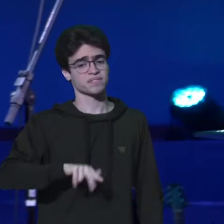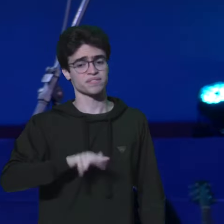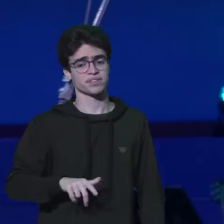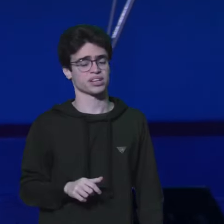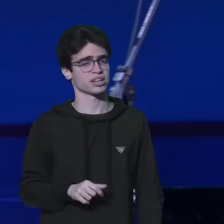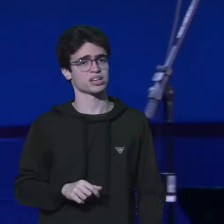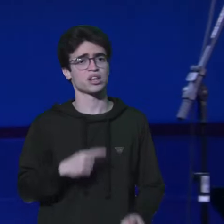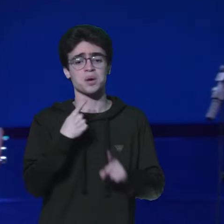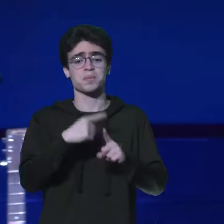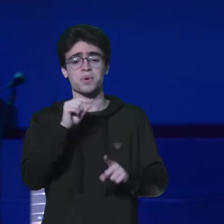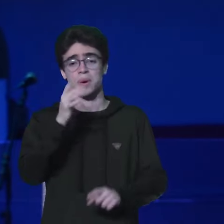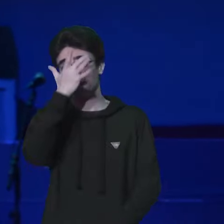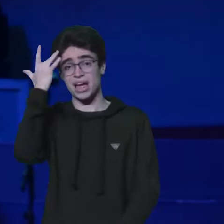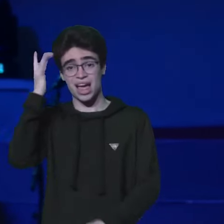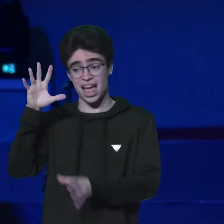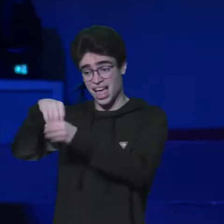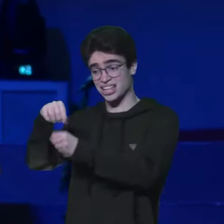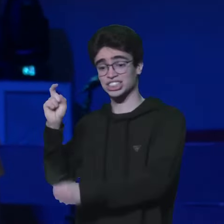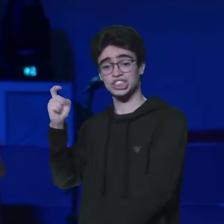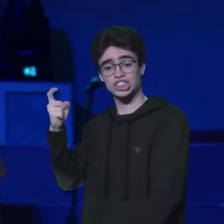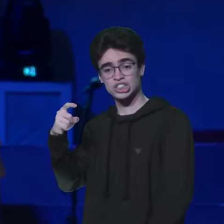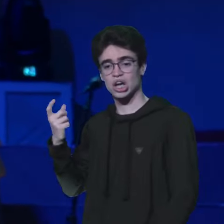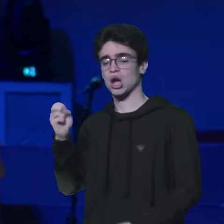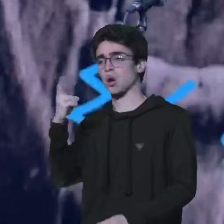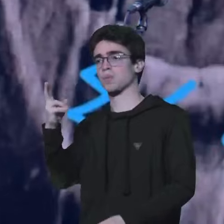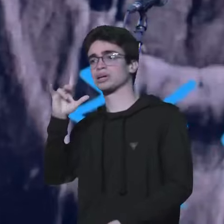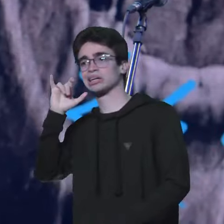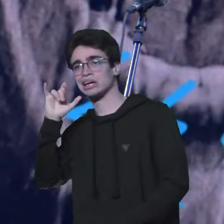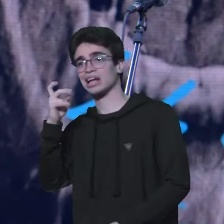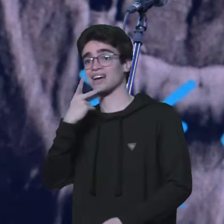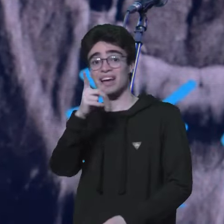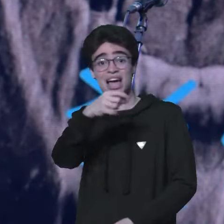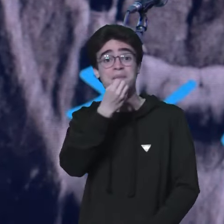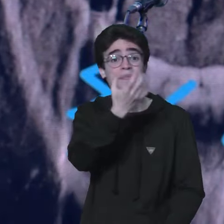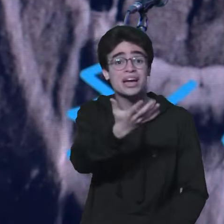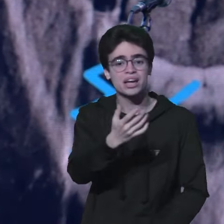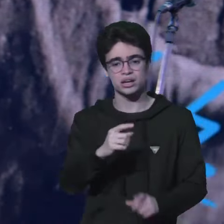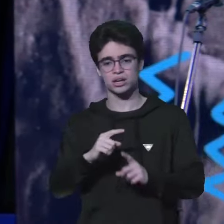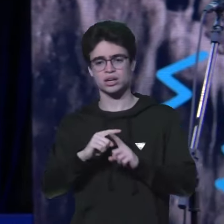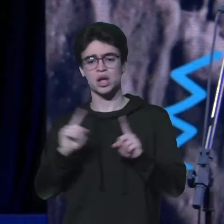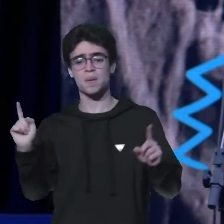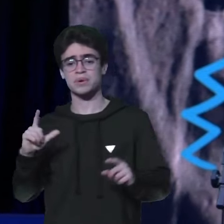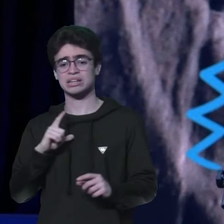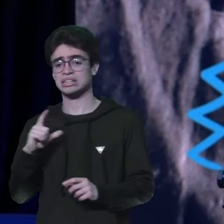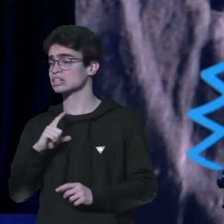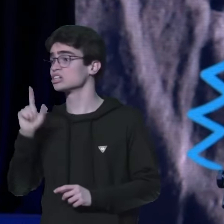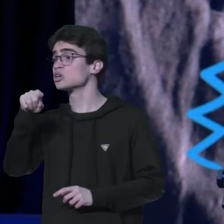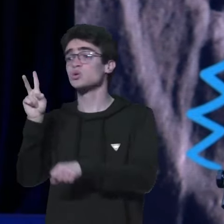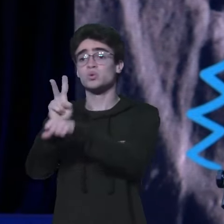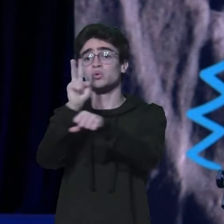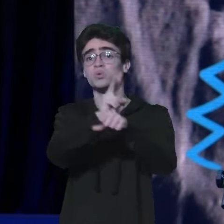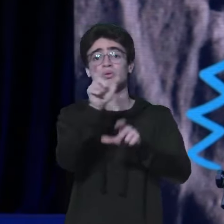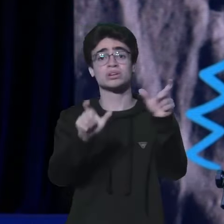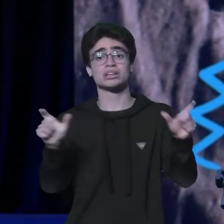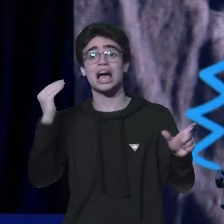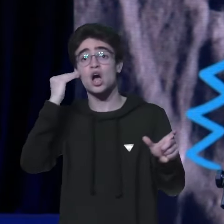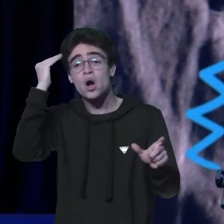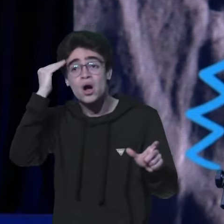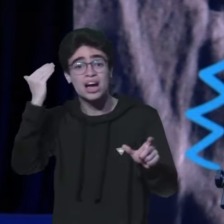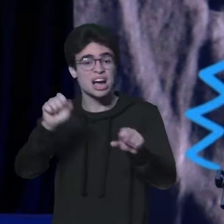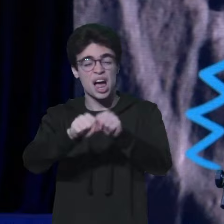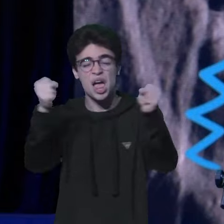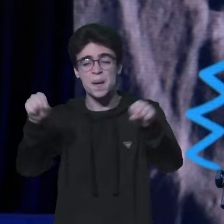as pessoas que no TikTok, no Instagram dizem que faz bem, elas não atendem os cacos e adolescentes quebrados,